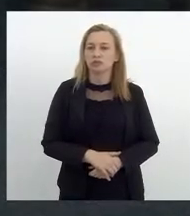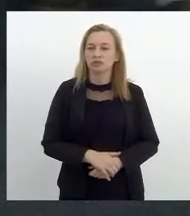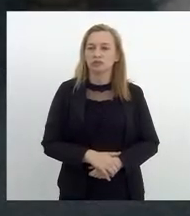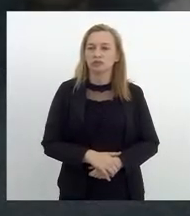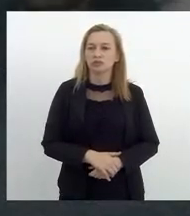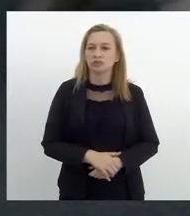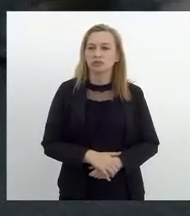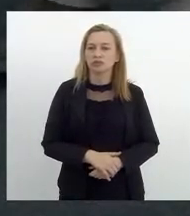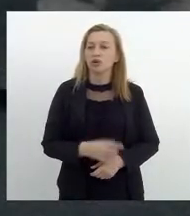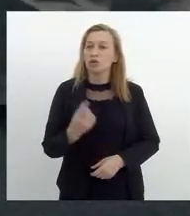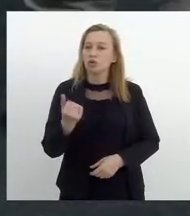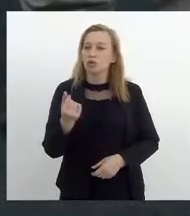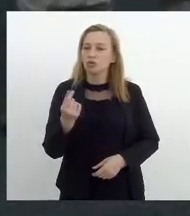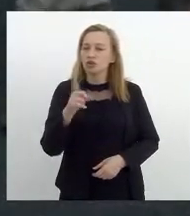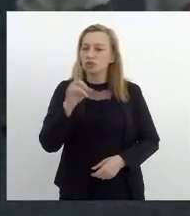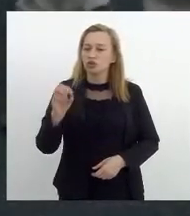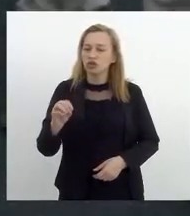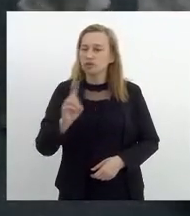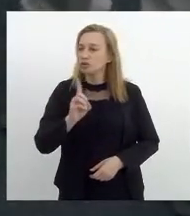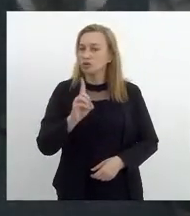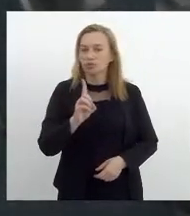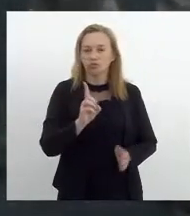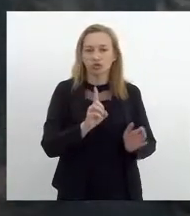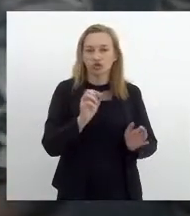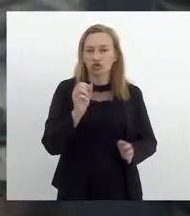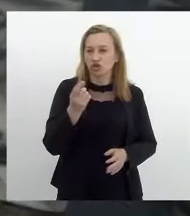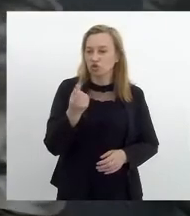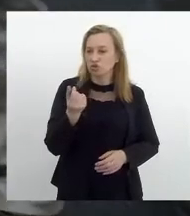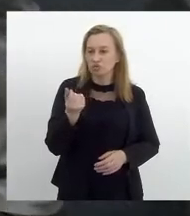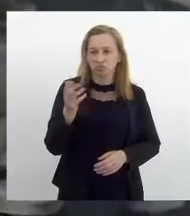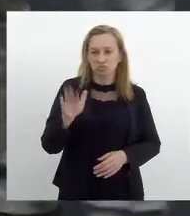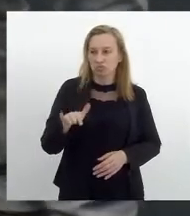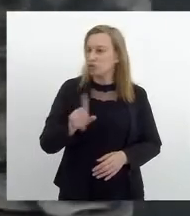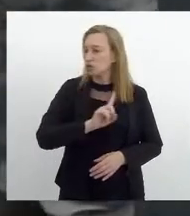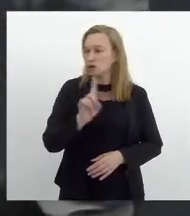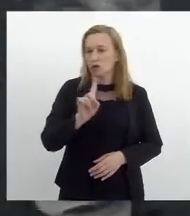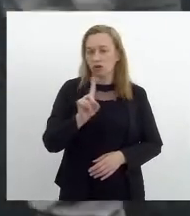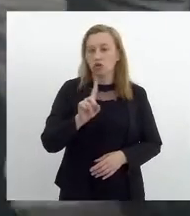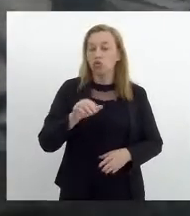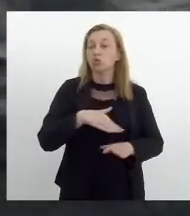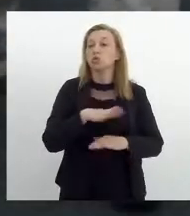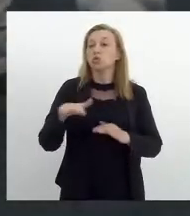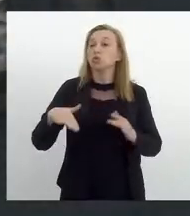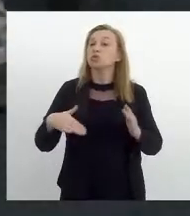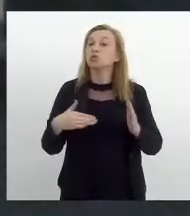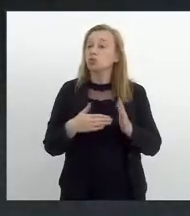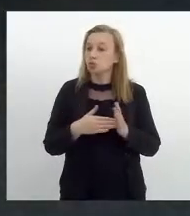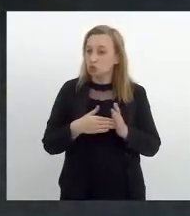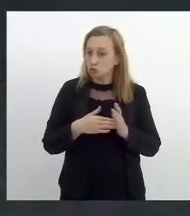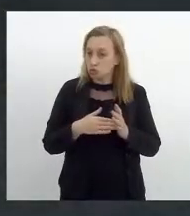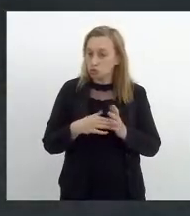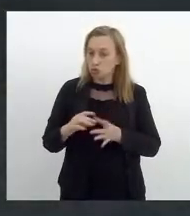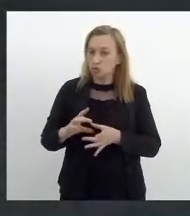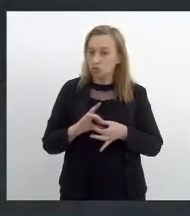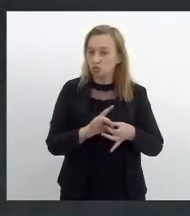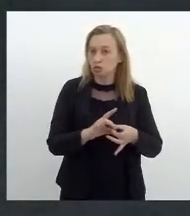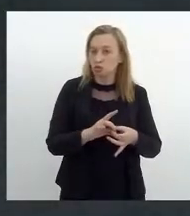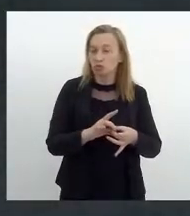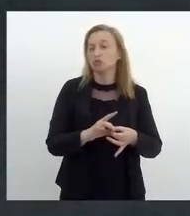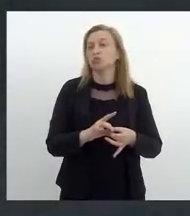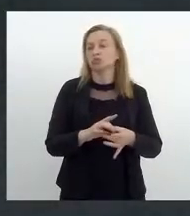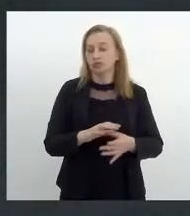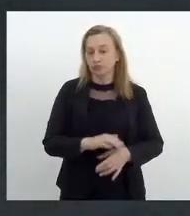E o preço do diesel não abaixou. Porque todos os intermediários se